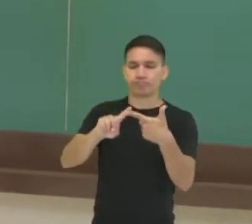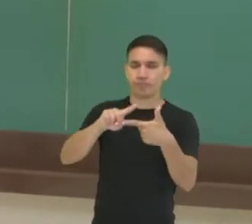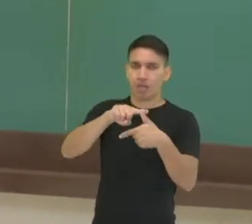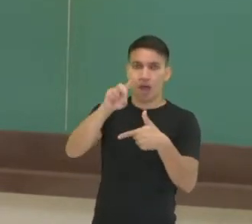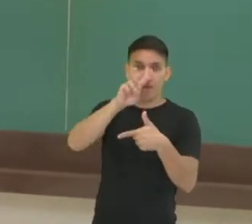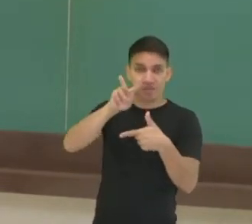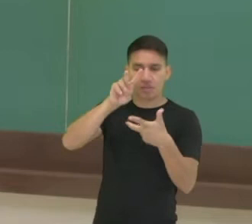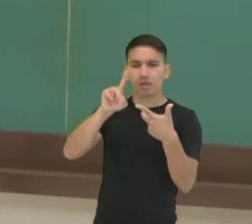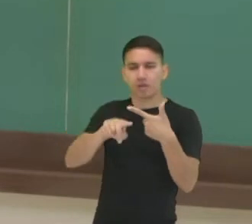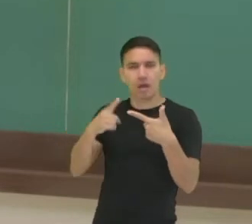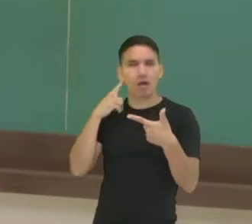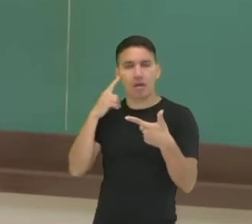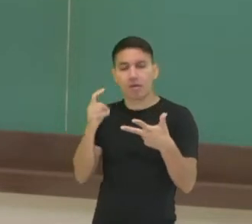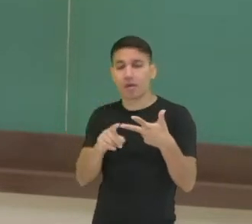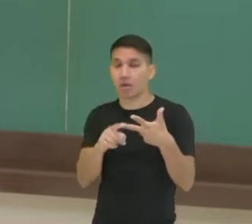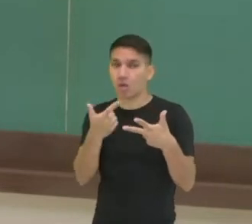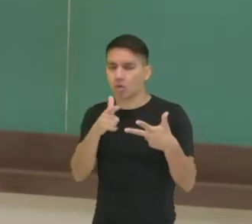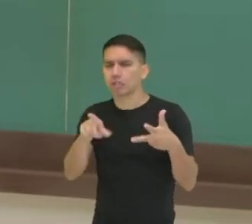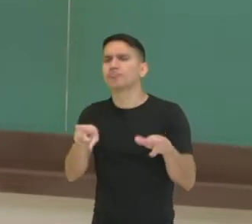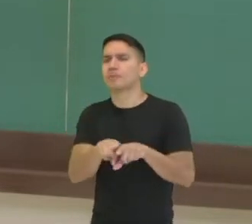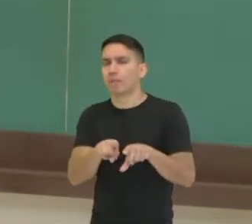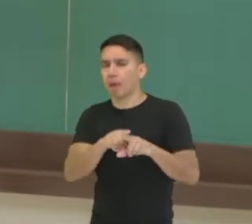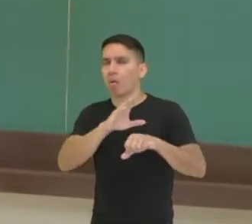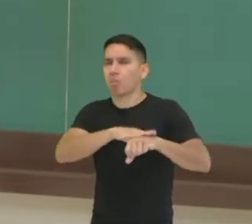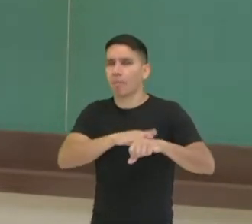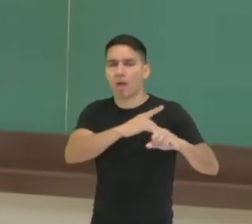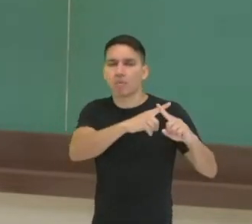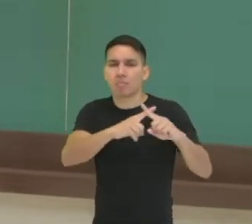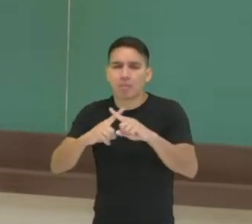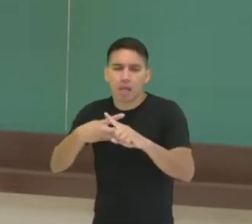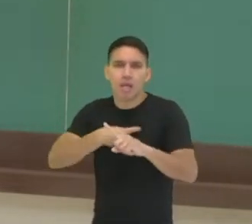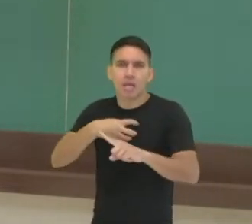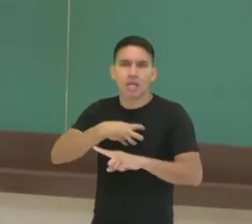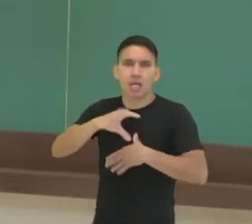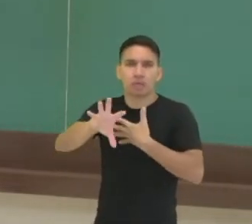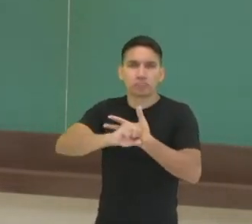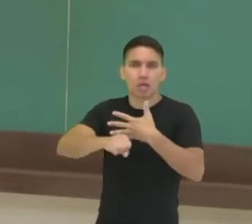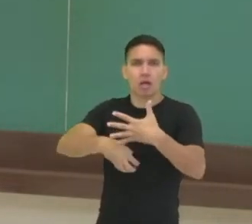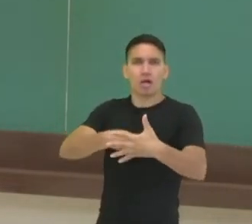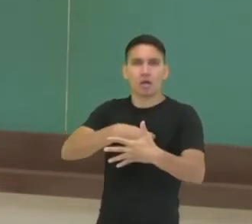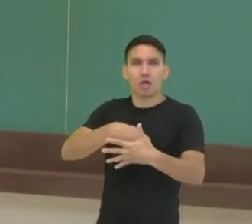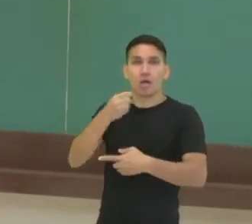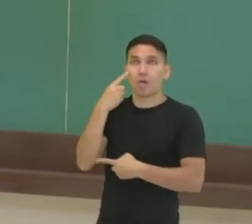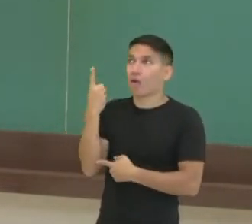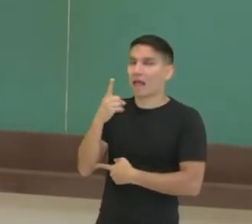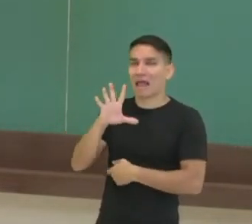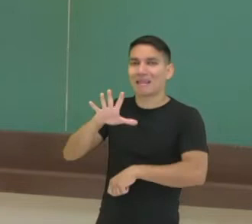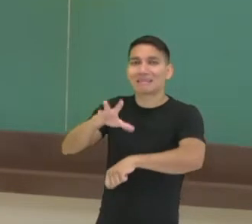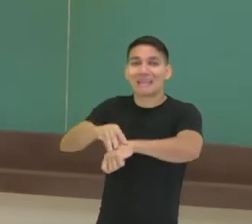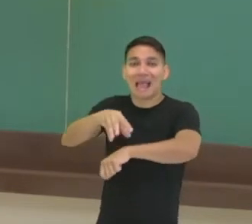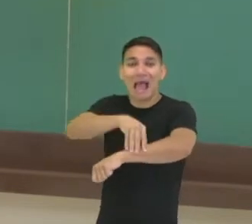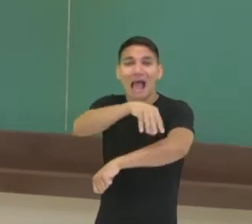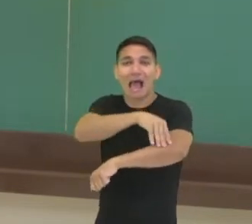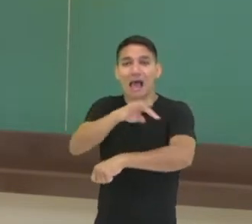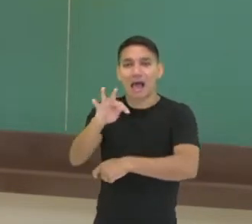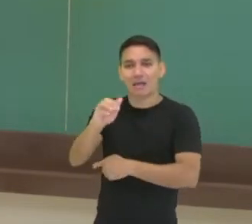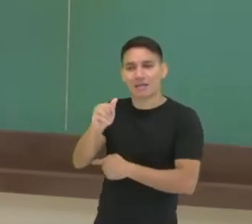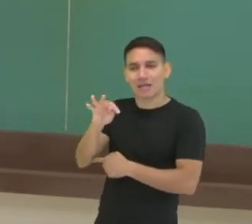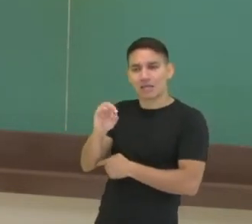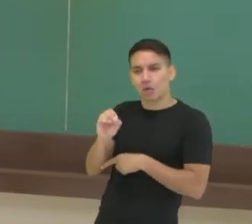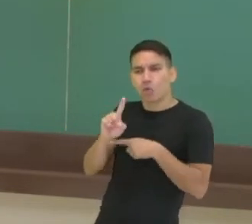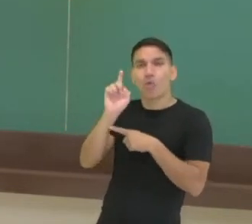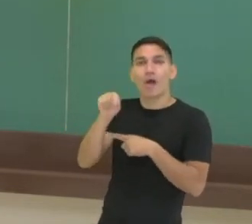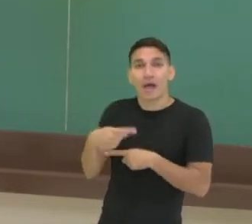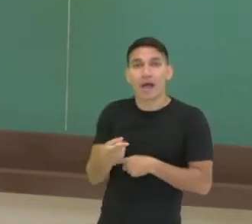outro momento da partida, um outro sentido que ele usa bastante é o tato, onde ele vai segurar, ele